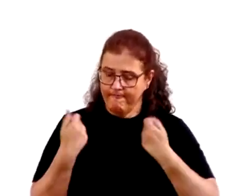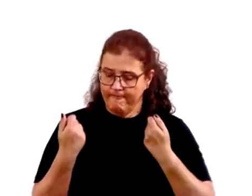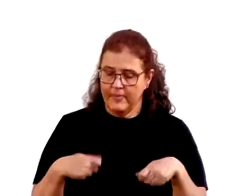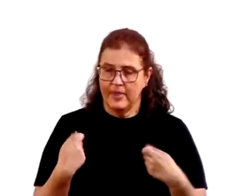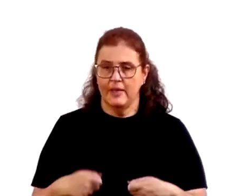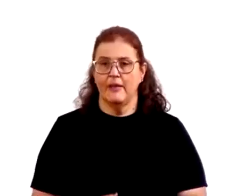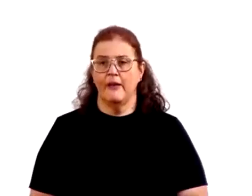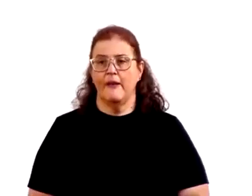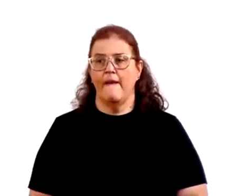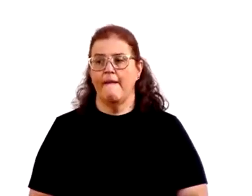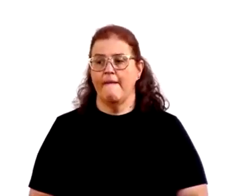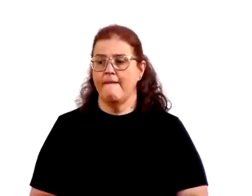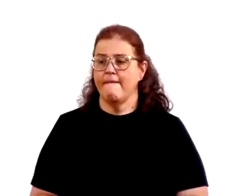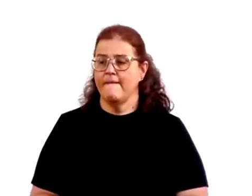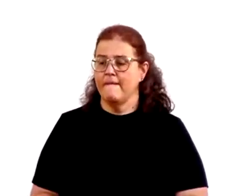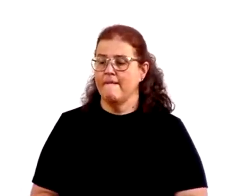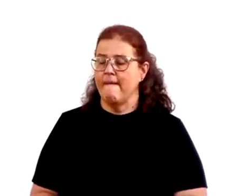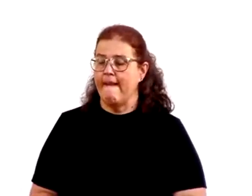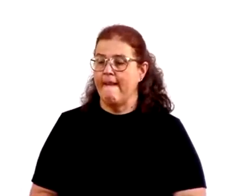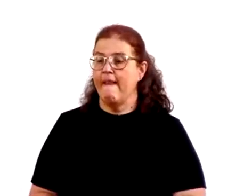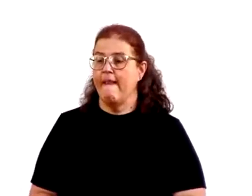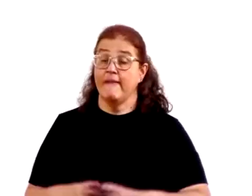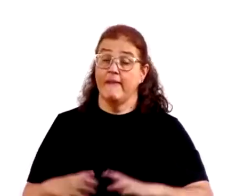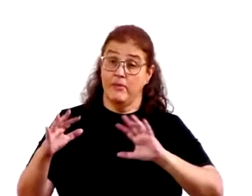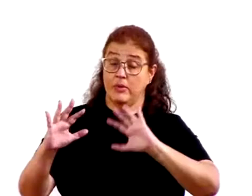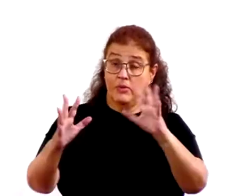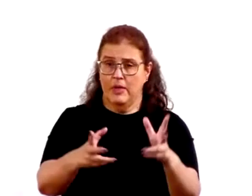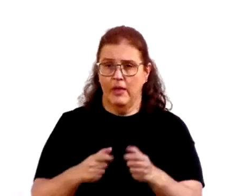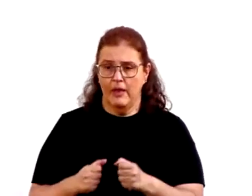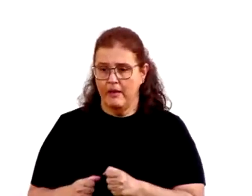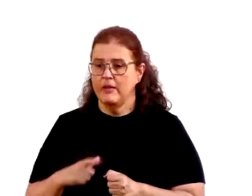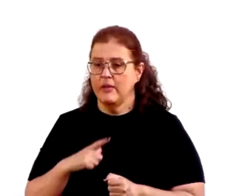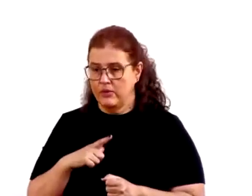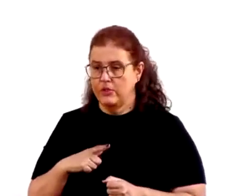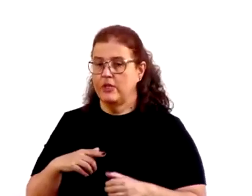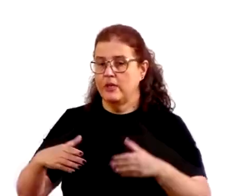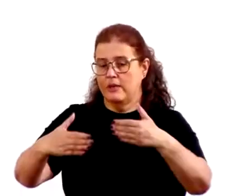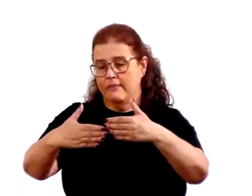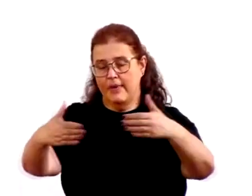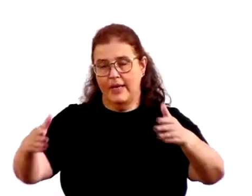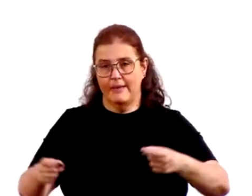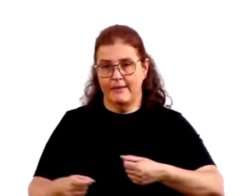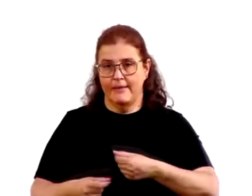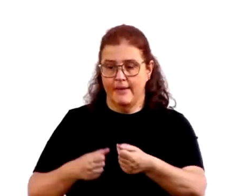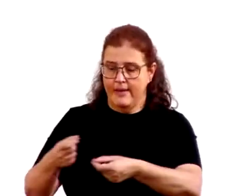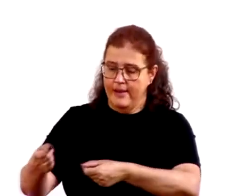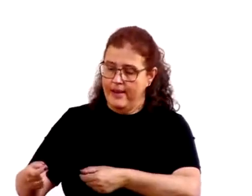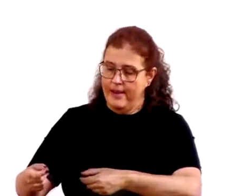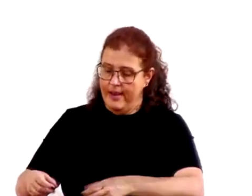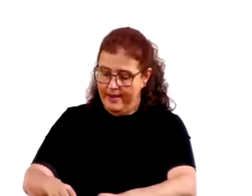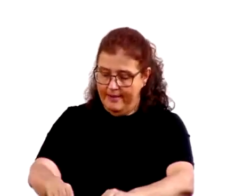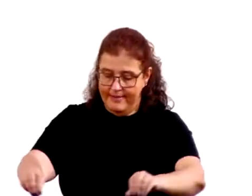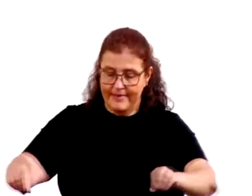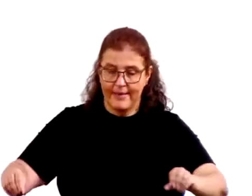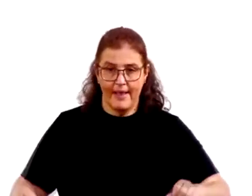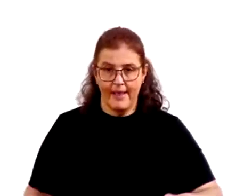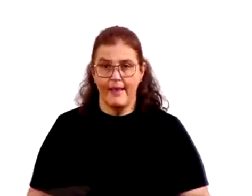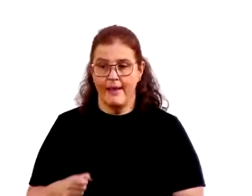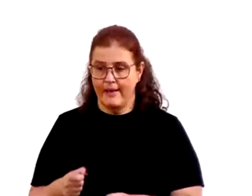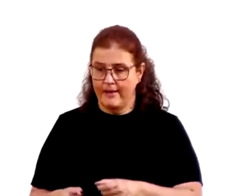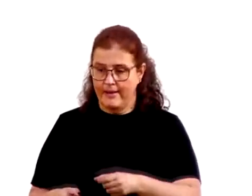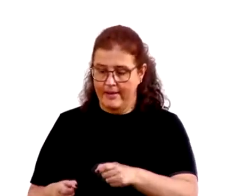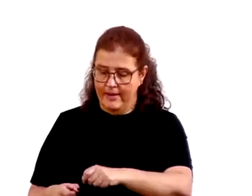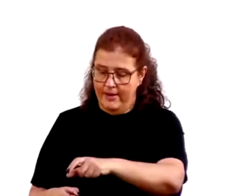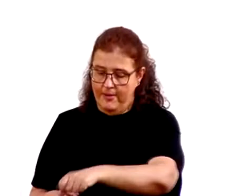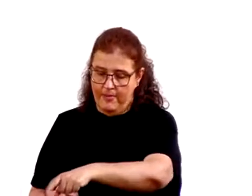mais terras para plantar, haveria mais segurança, porque se o rei vencesse a batalha, então